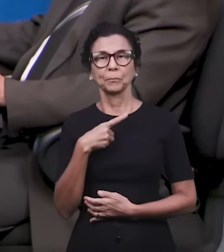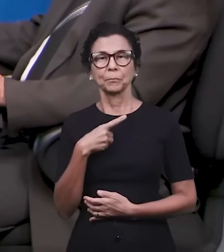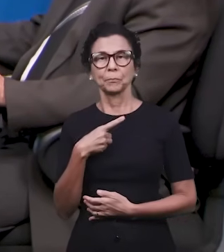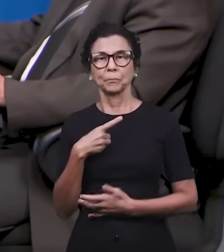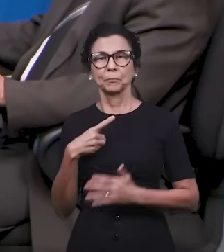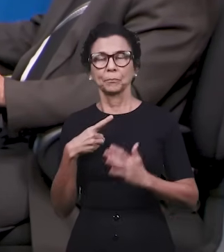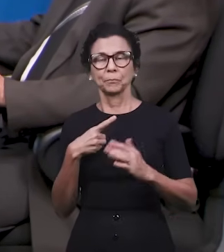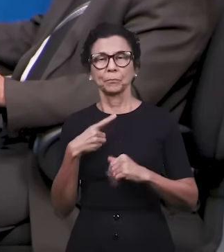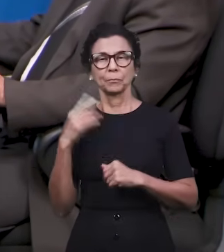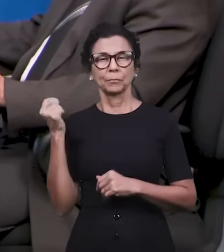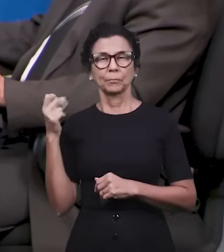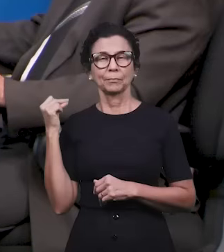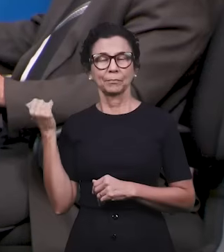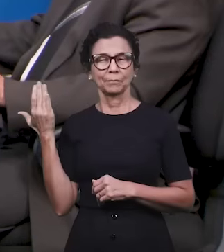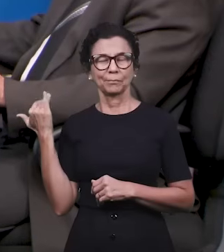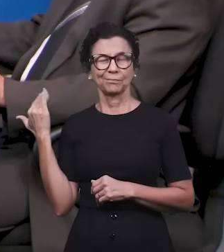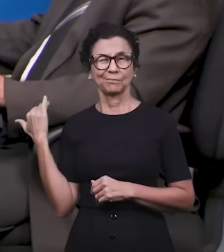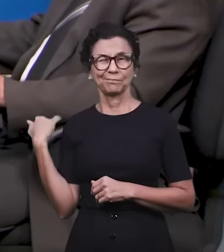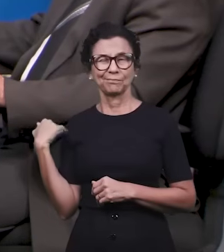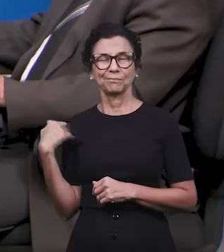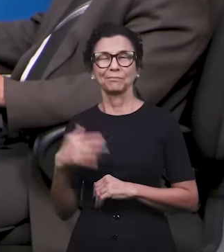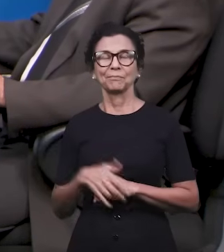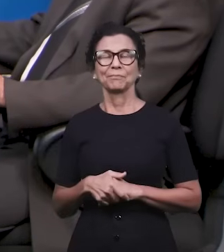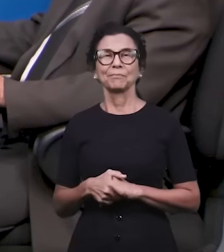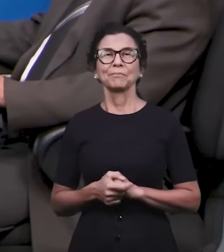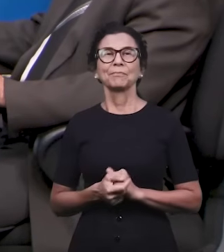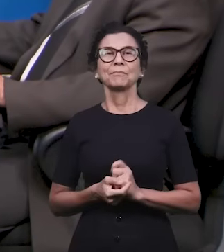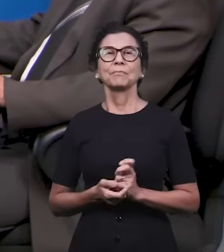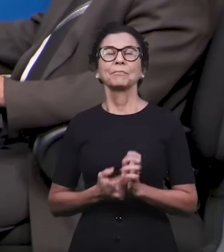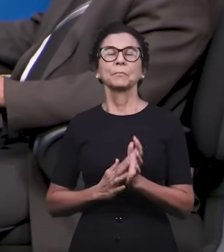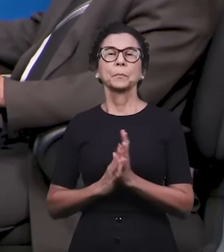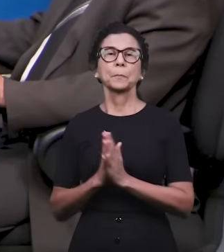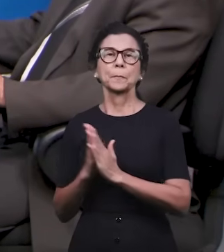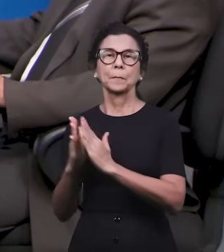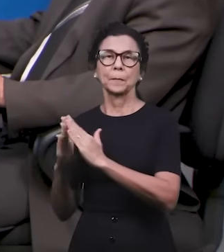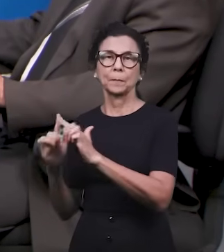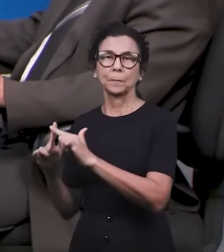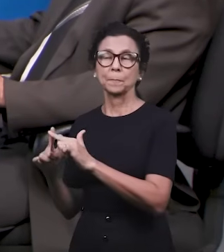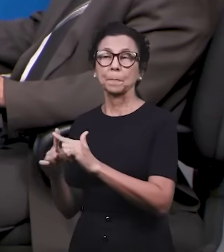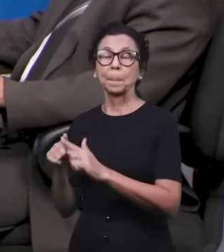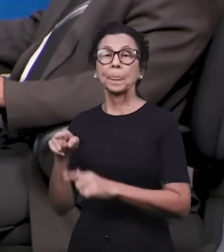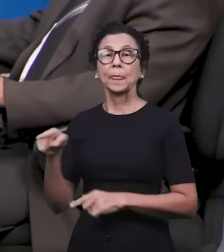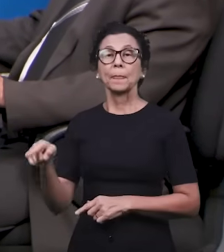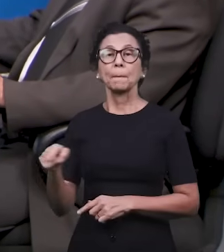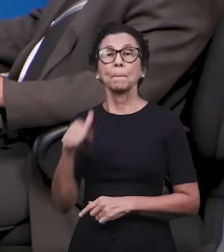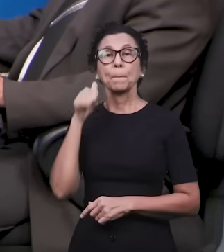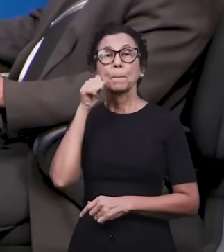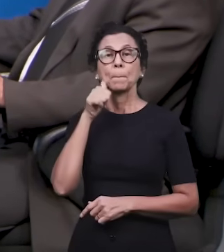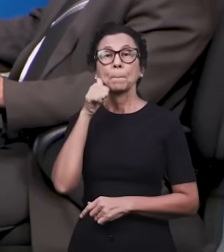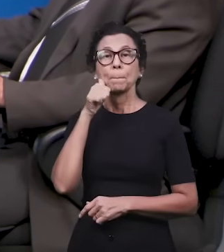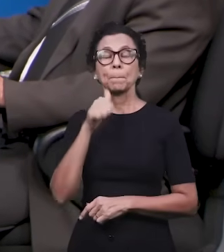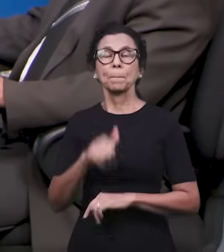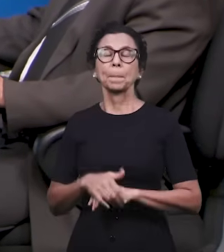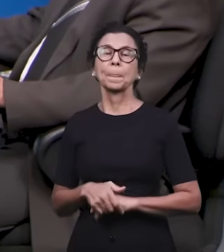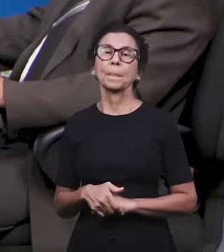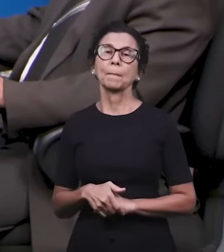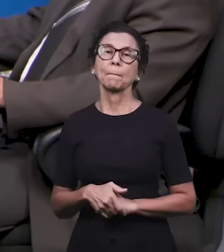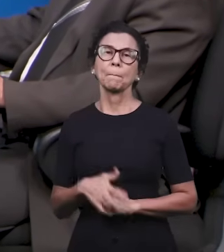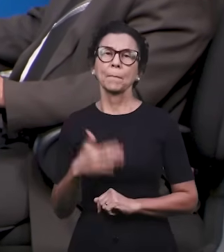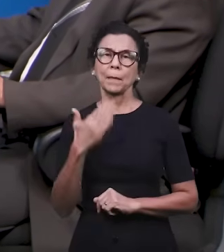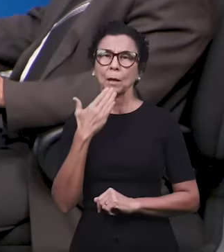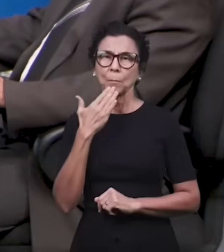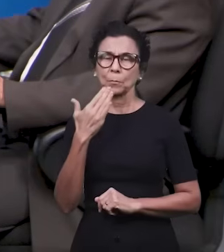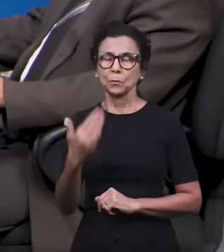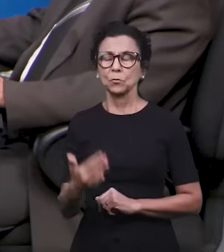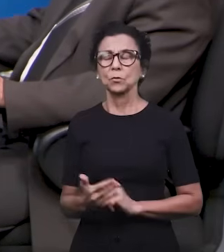e isso faz muito tempo, mas na obra, e tinha uma irmã que sempre pedia